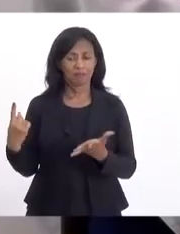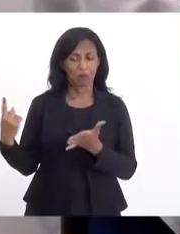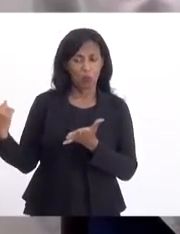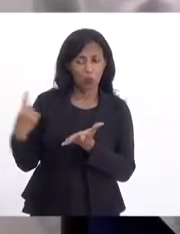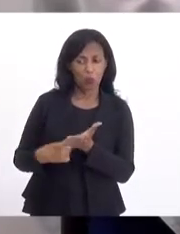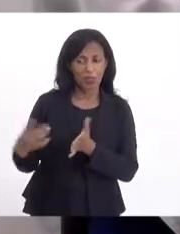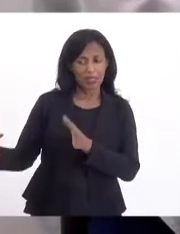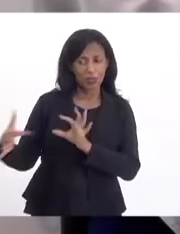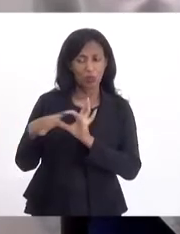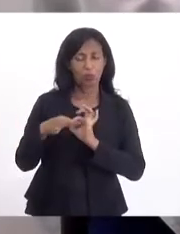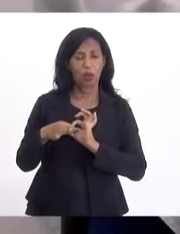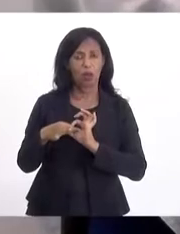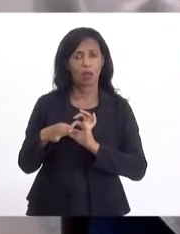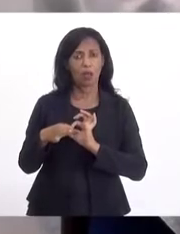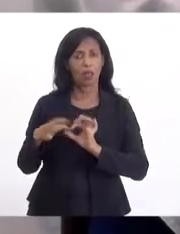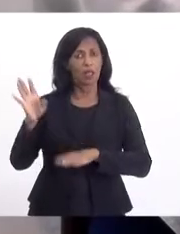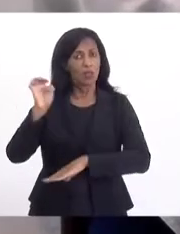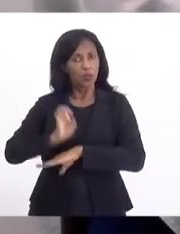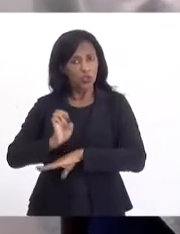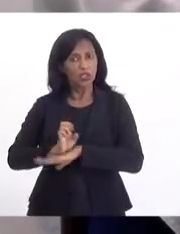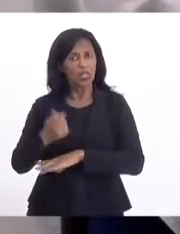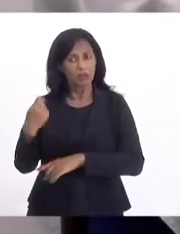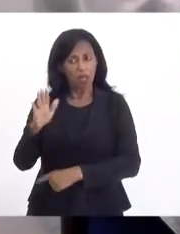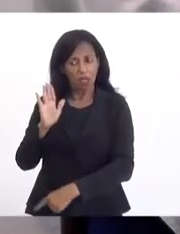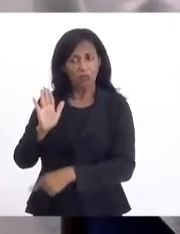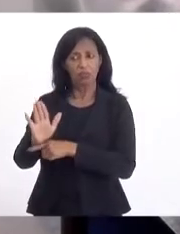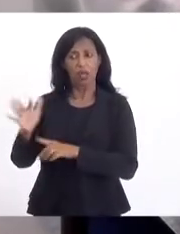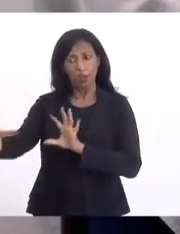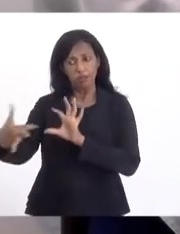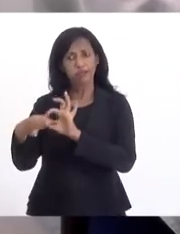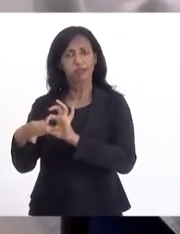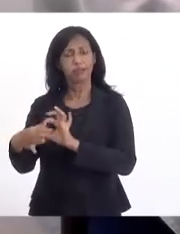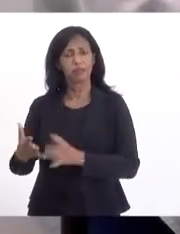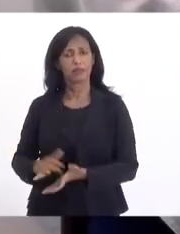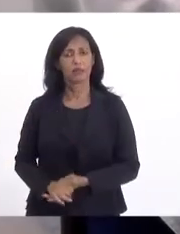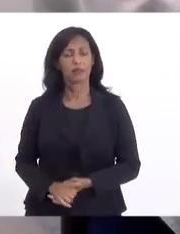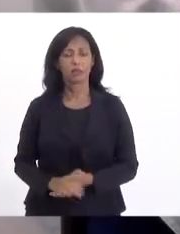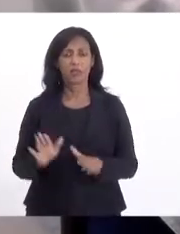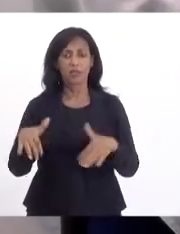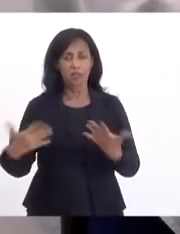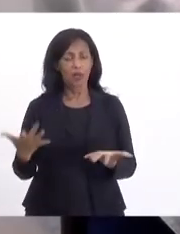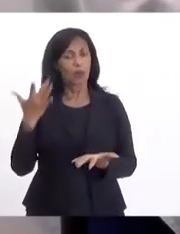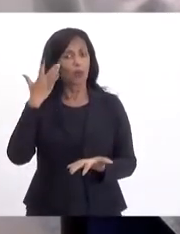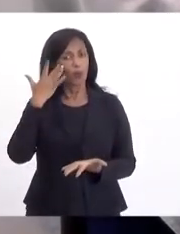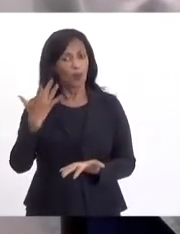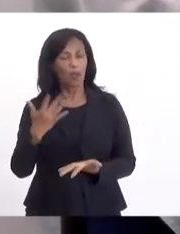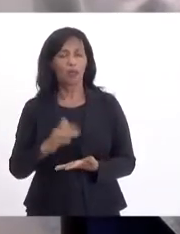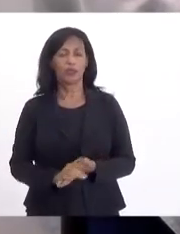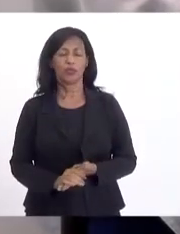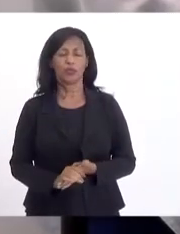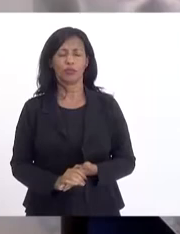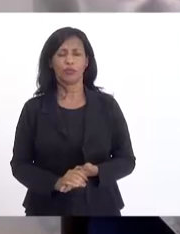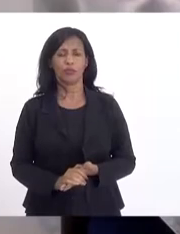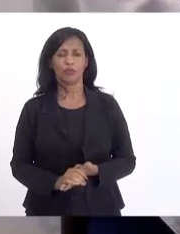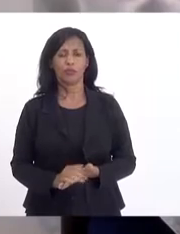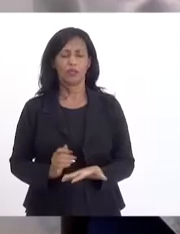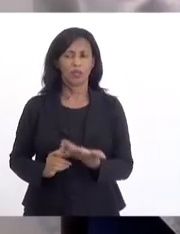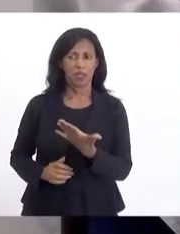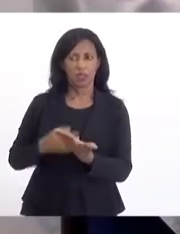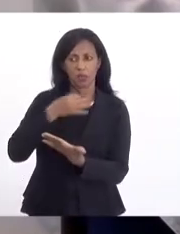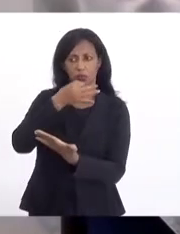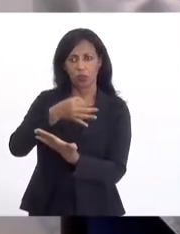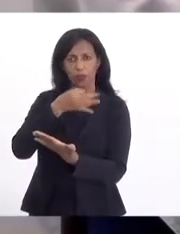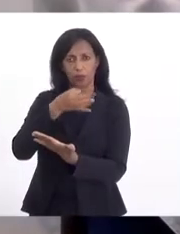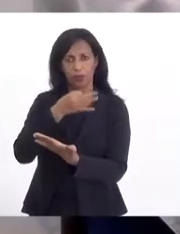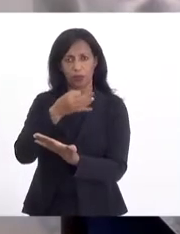E, para ter, o Estado tem que garantir essa conectividade. Então, eu acho que, em cima dessa questão que a senhora